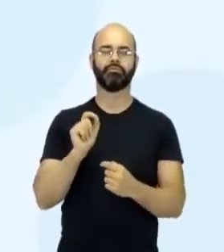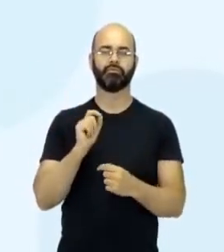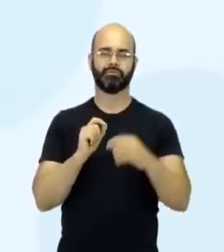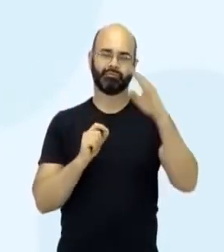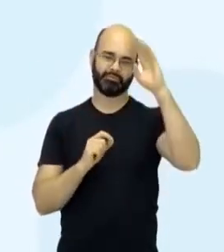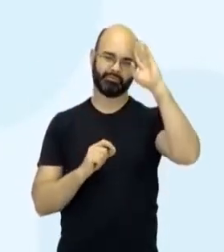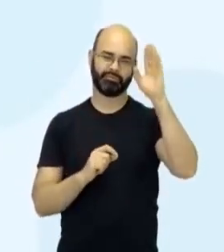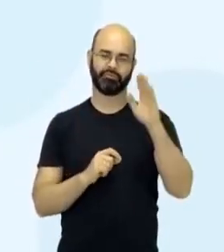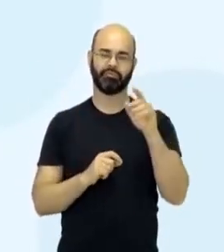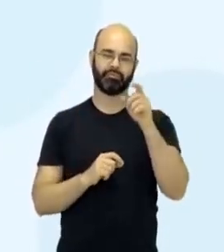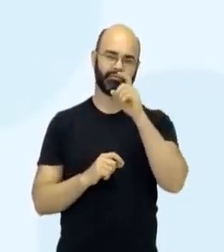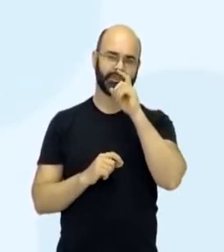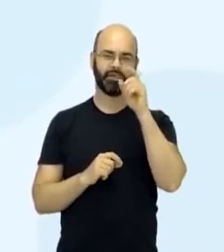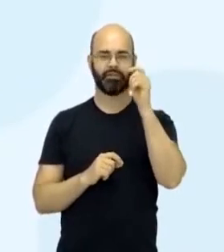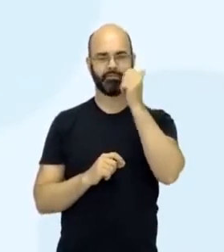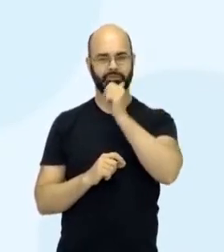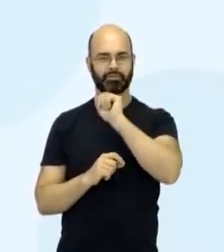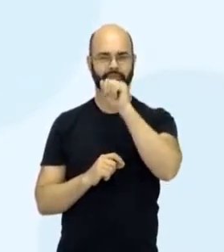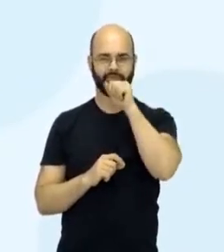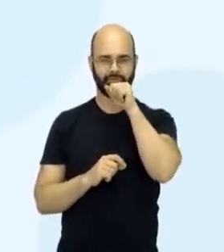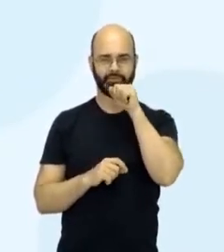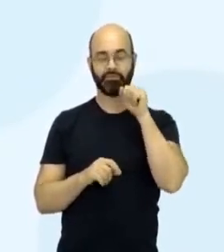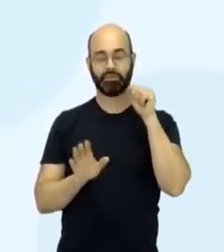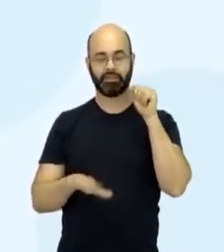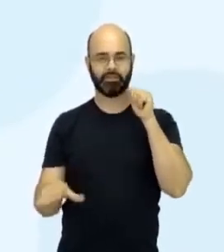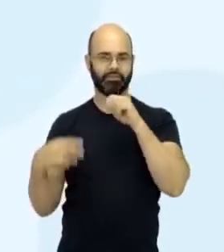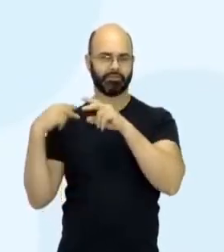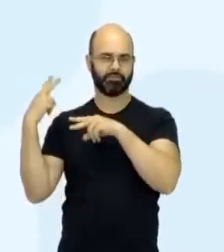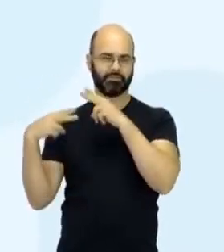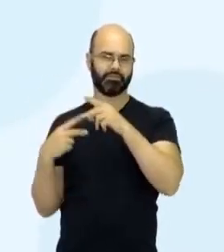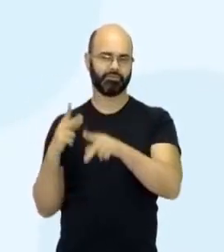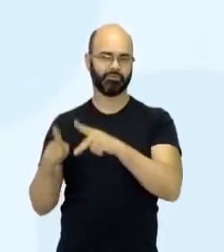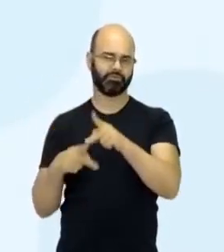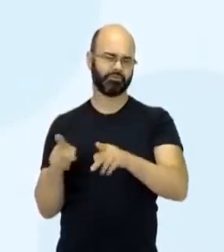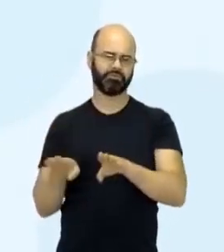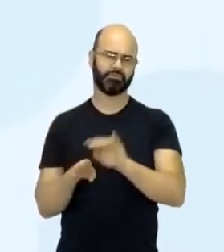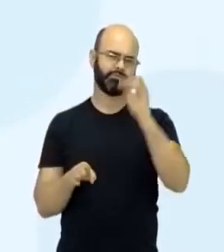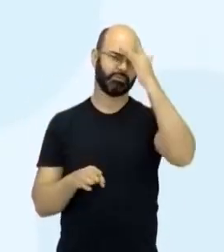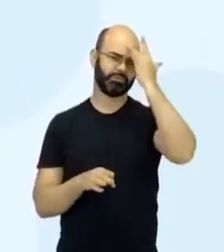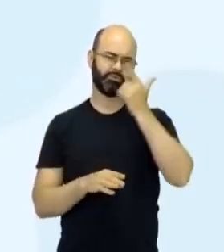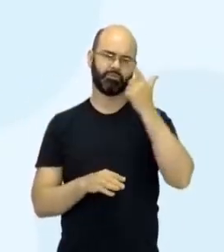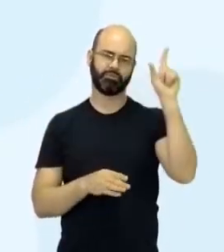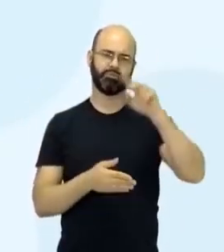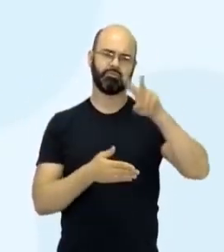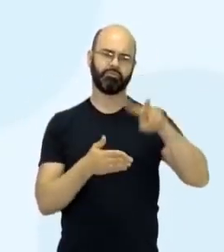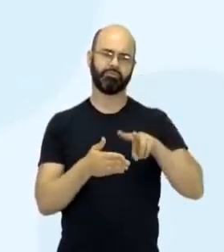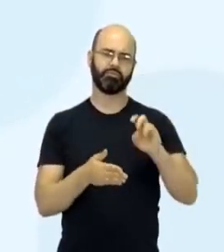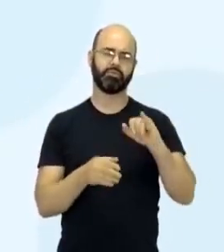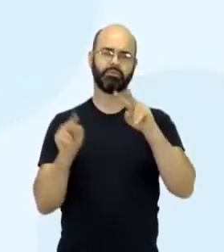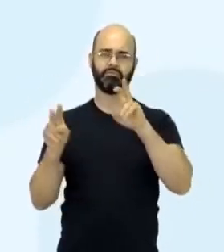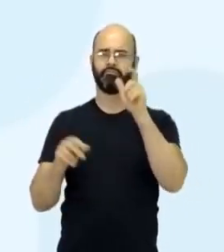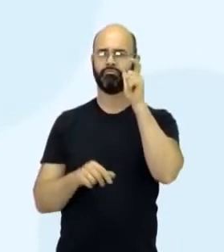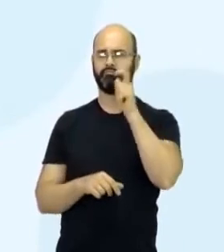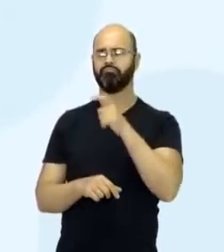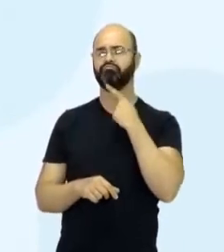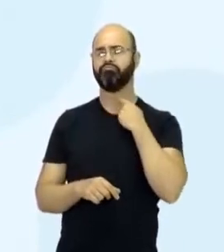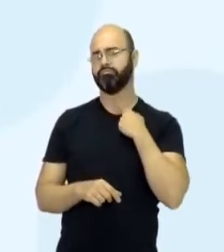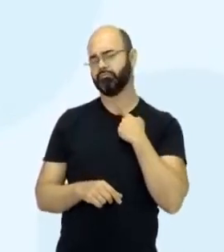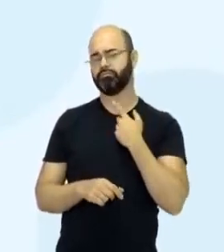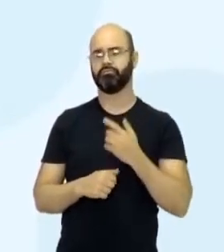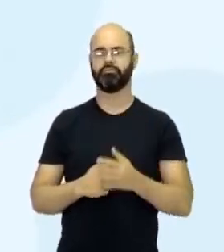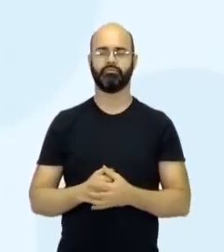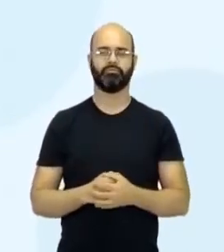aí para os pais, né, de crianças e adolescentes, mas também para outras pessoas, outros leitores que se interessem por